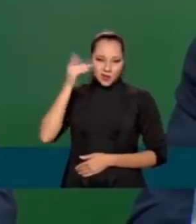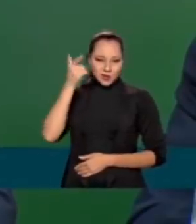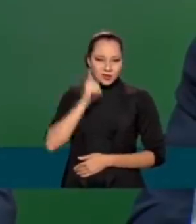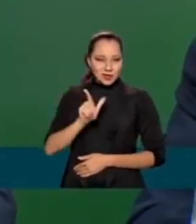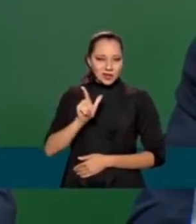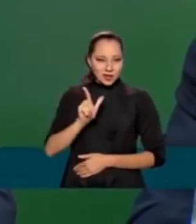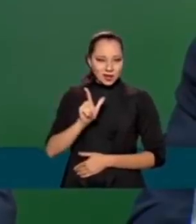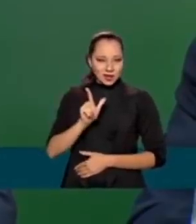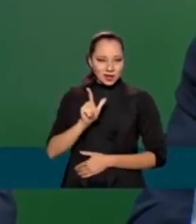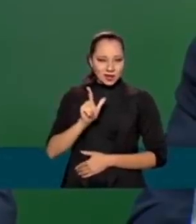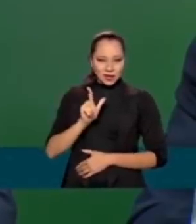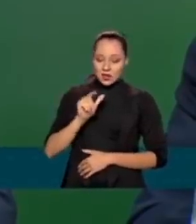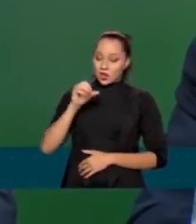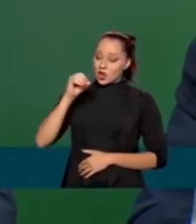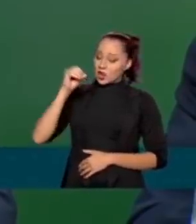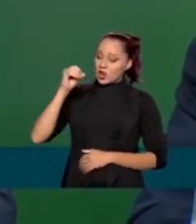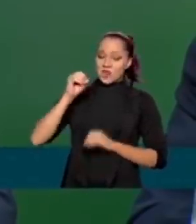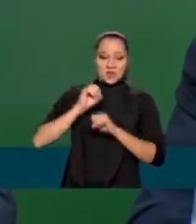conseguir luz